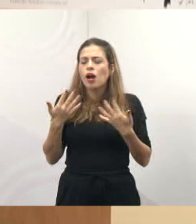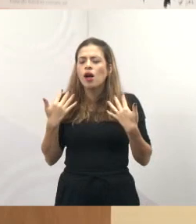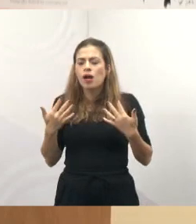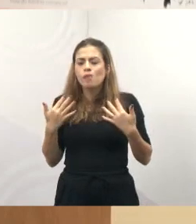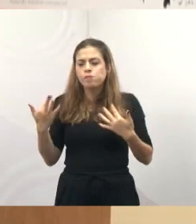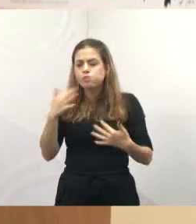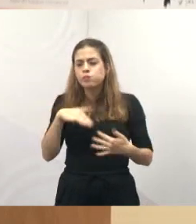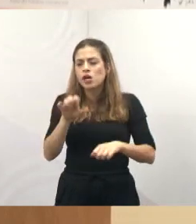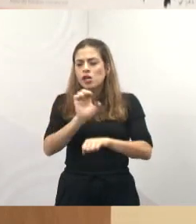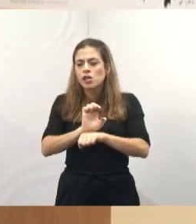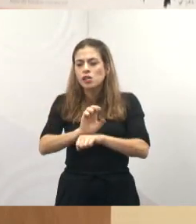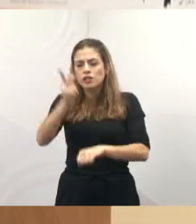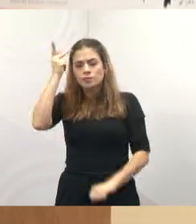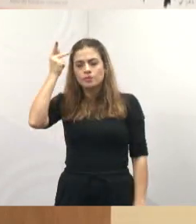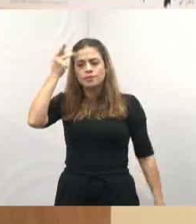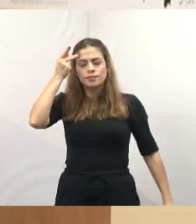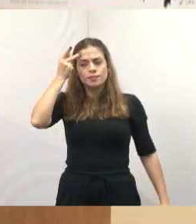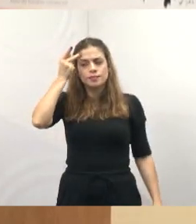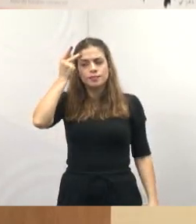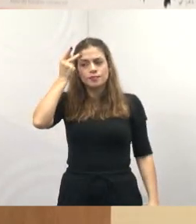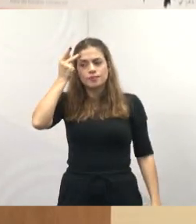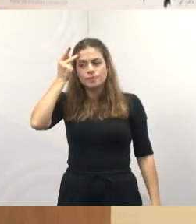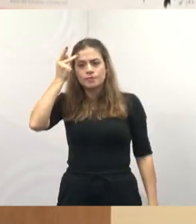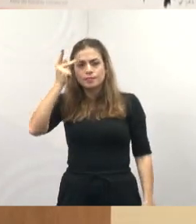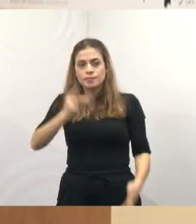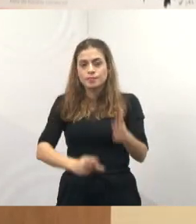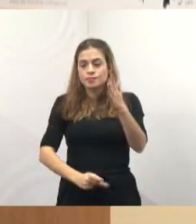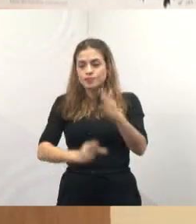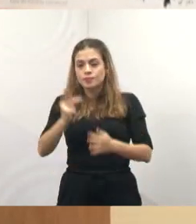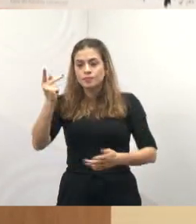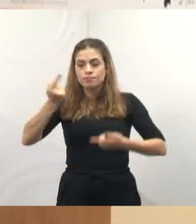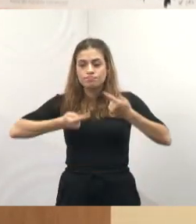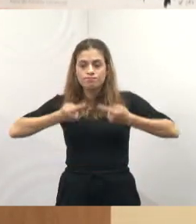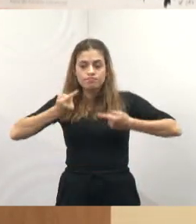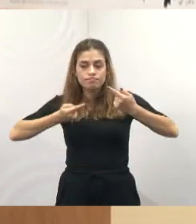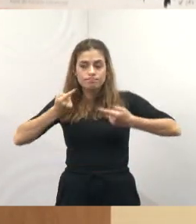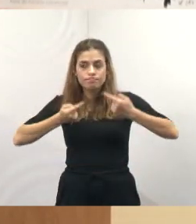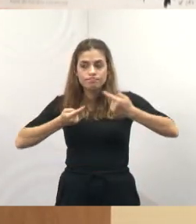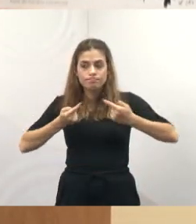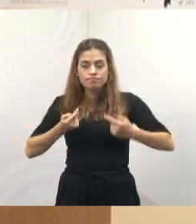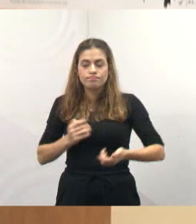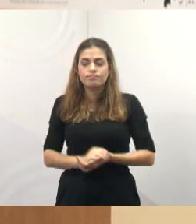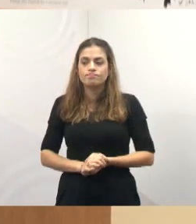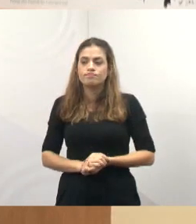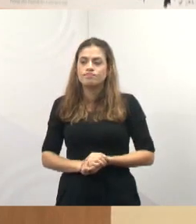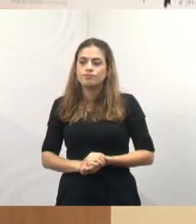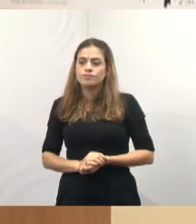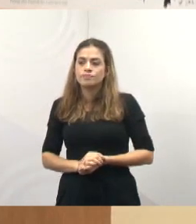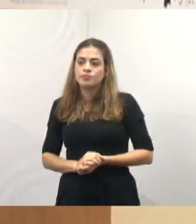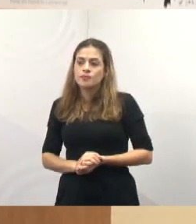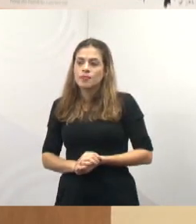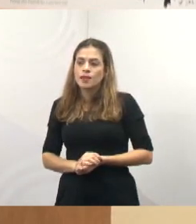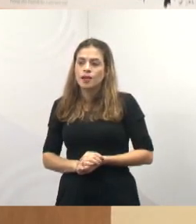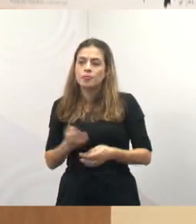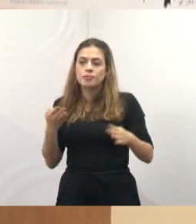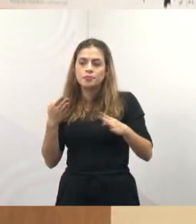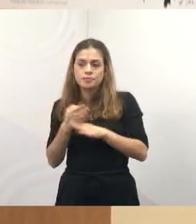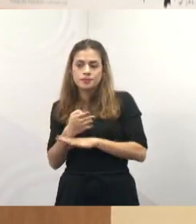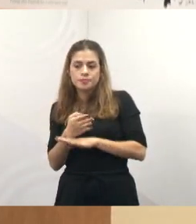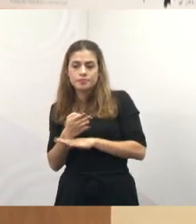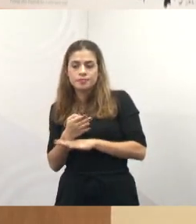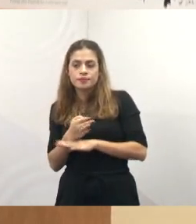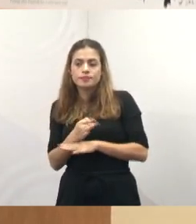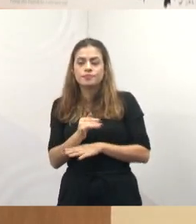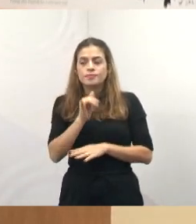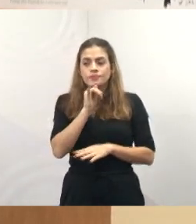no estado de São Paulo. E o segundo prêmio que nós vamos disputar é aquele que também foi aprovado nessa Casa Legislativa, que é o